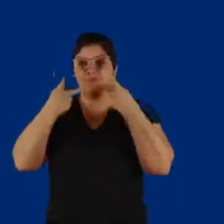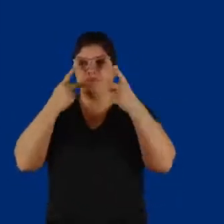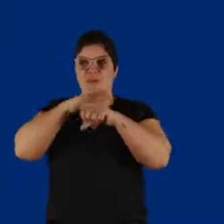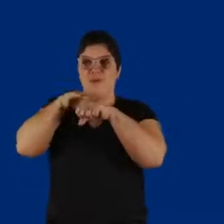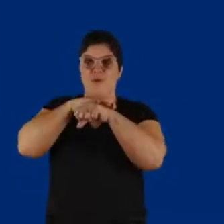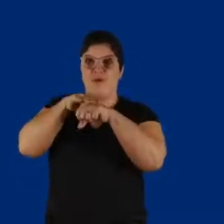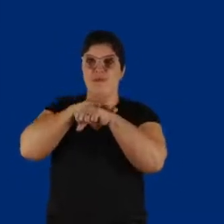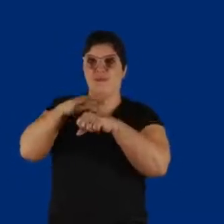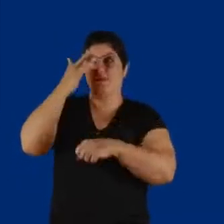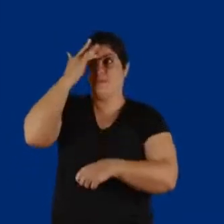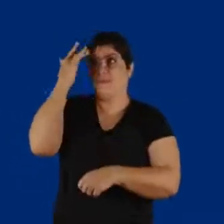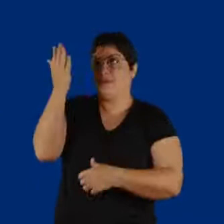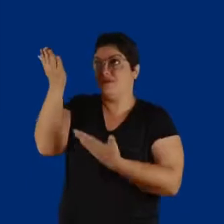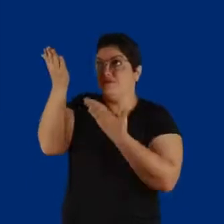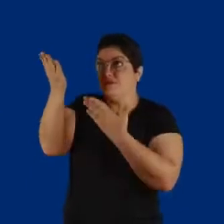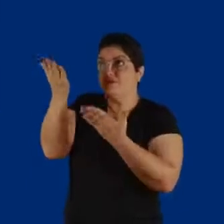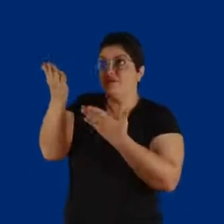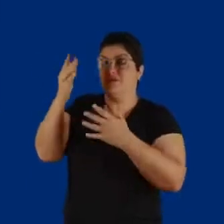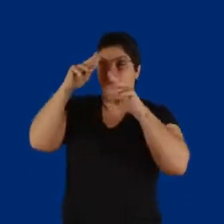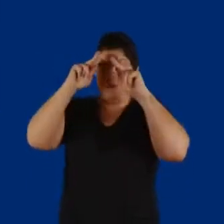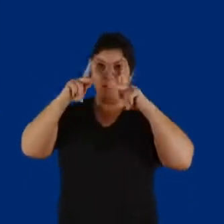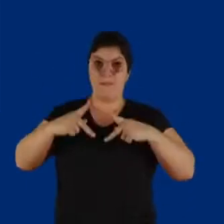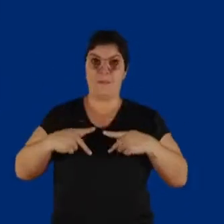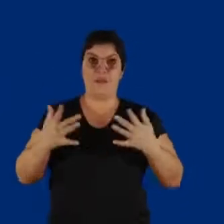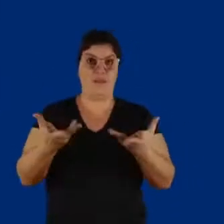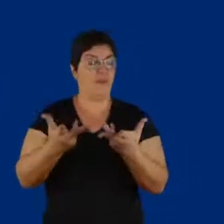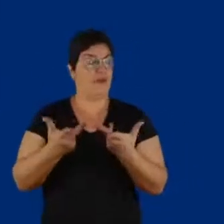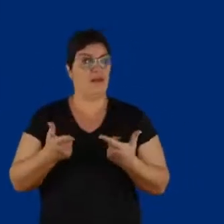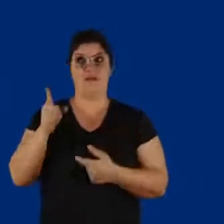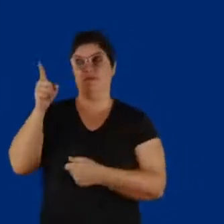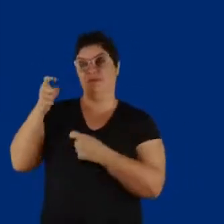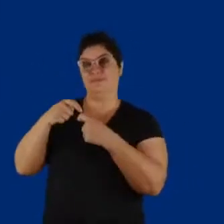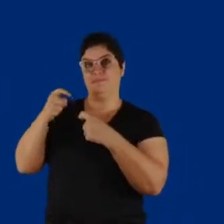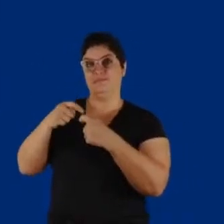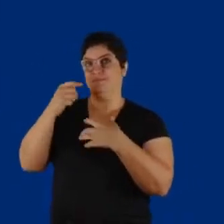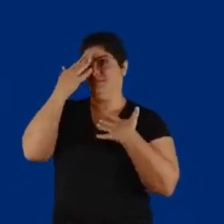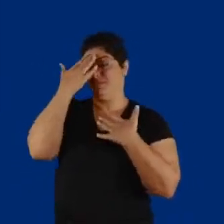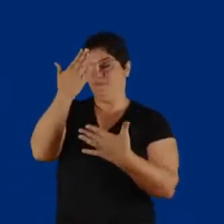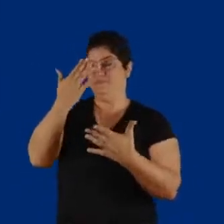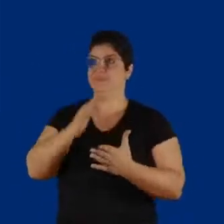a qualidade humana que é a doutora Jason Gusser. Muito obrigado.